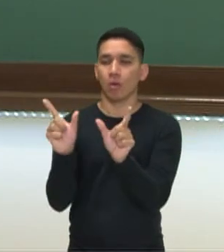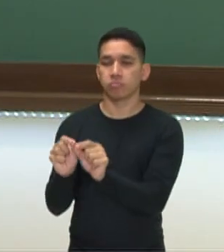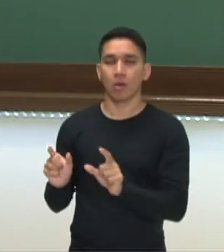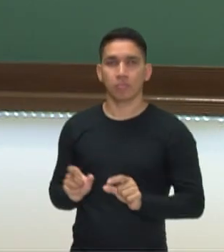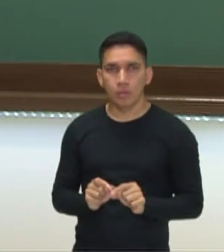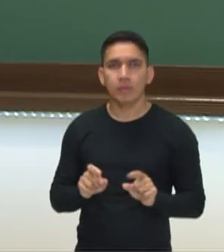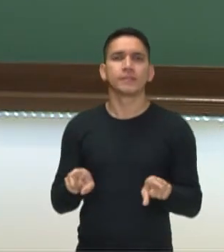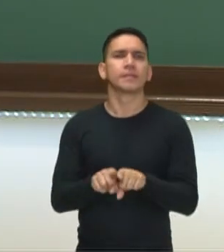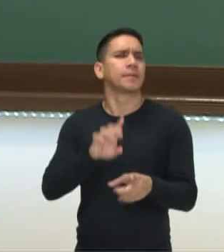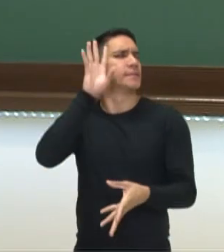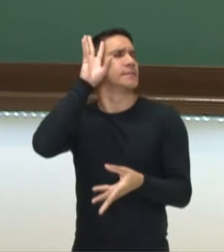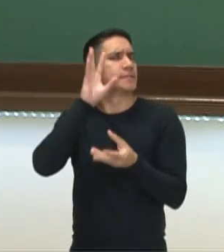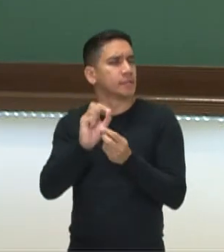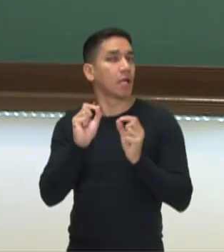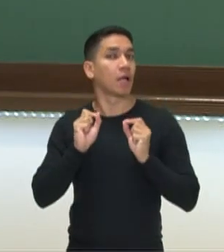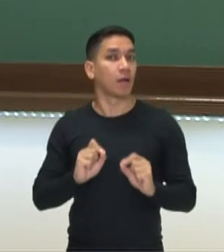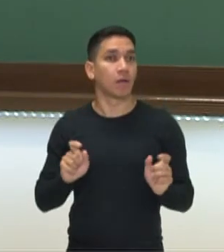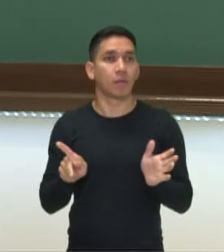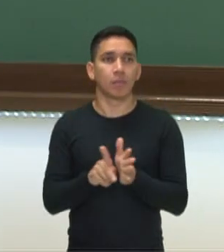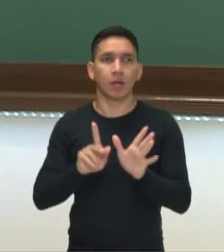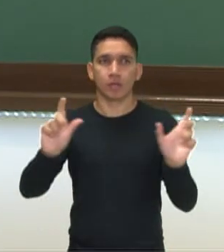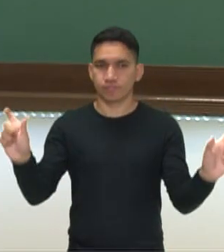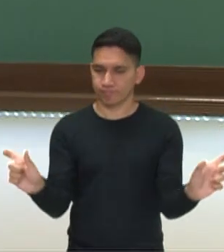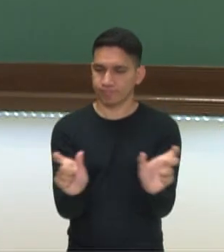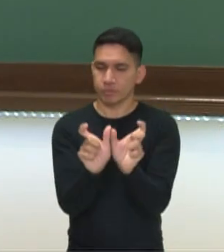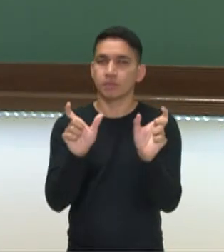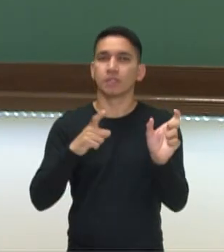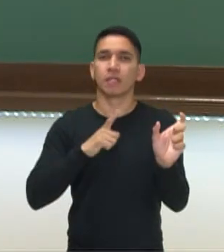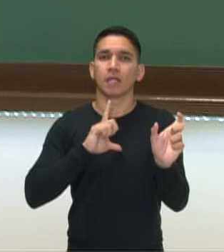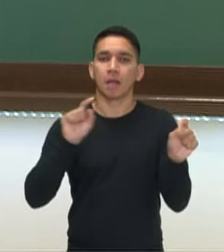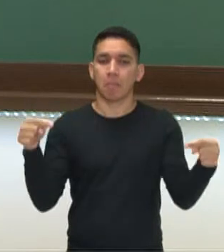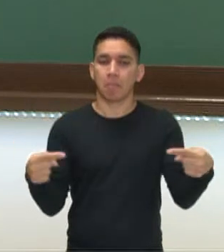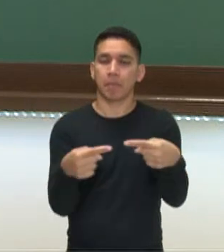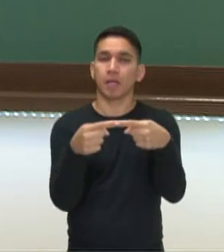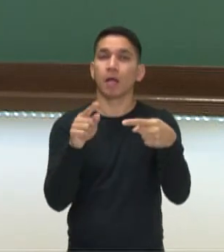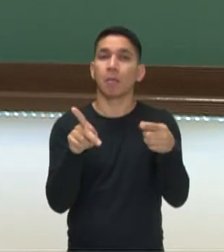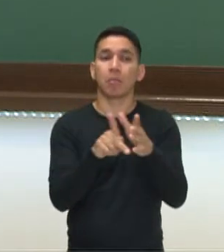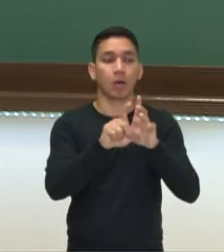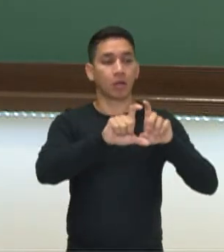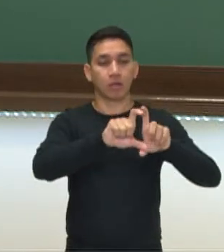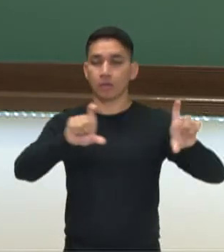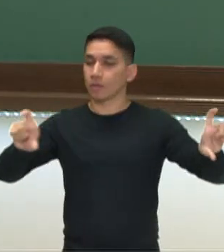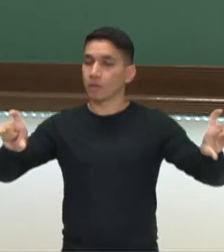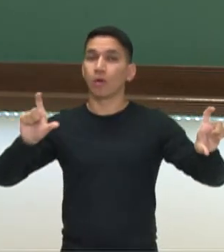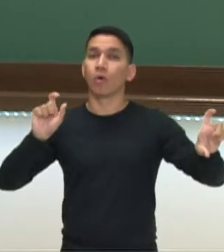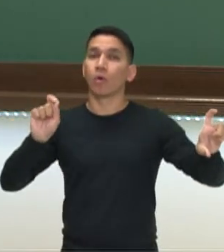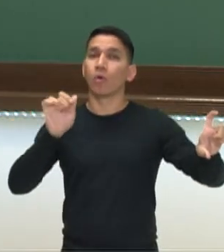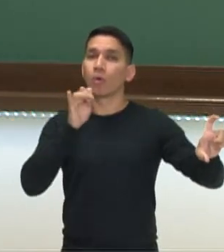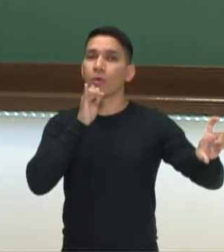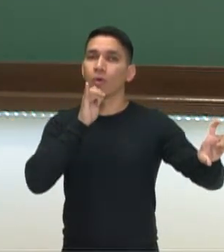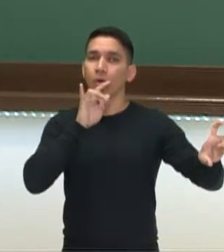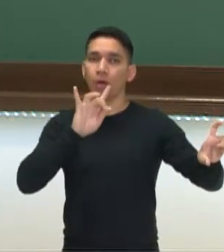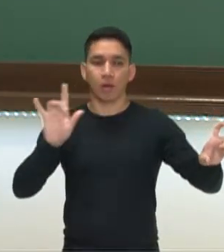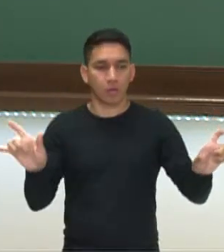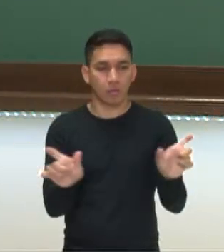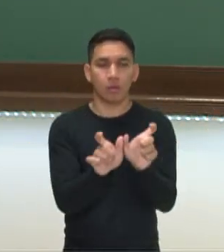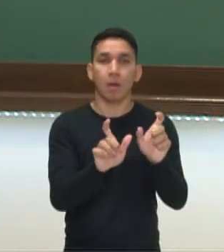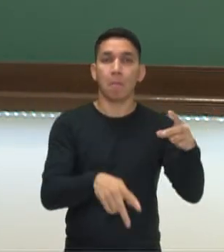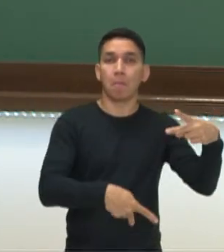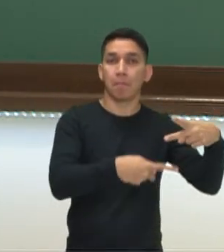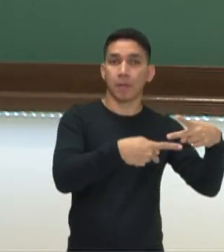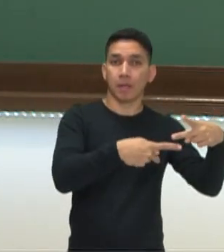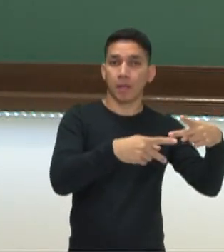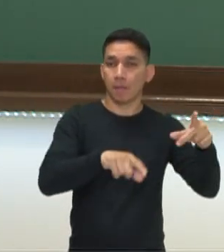E sabemos aí, conectivos entre palavras de uma oração com a união da preposição